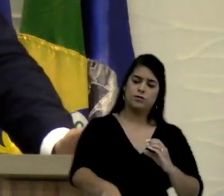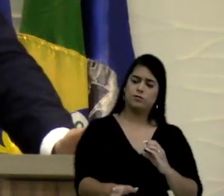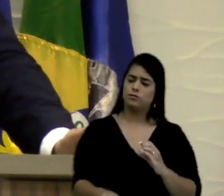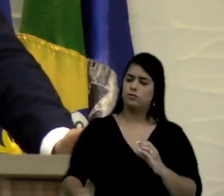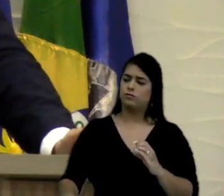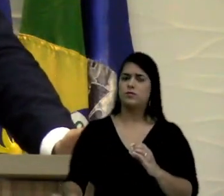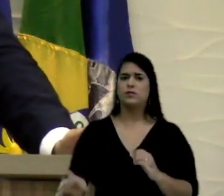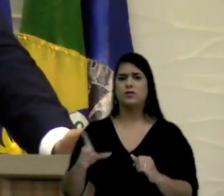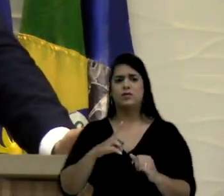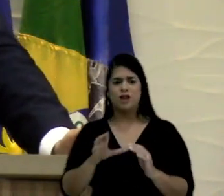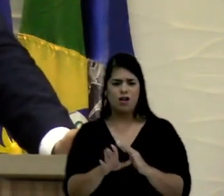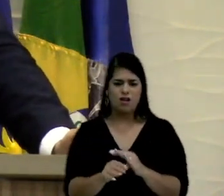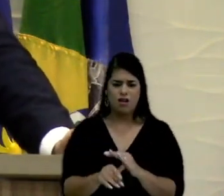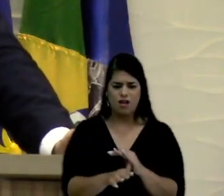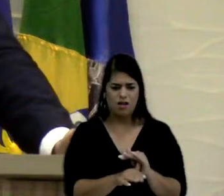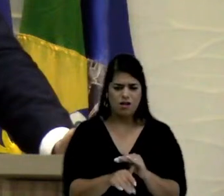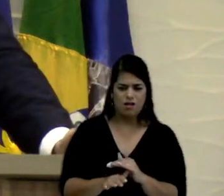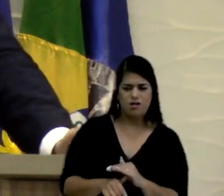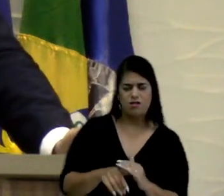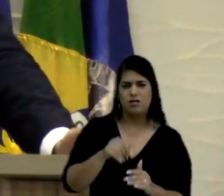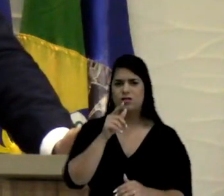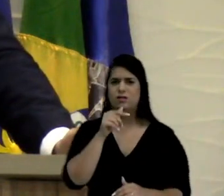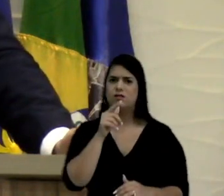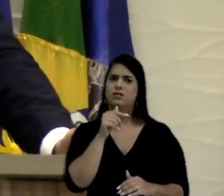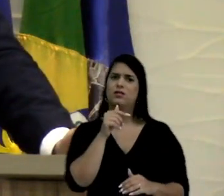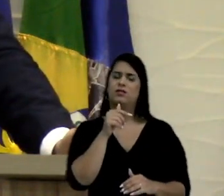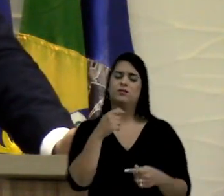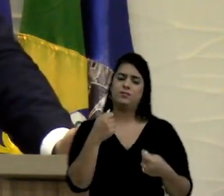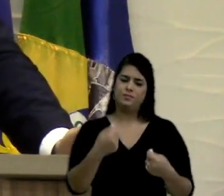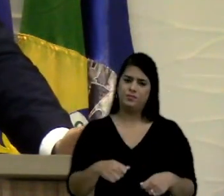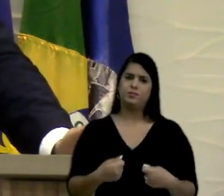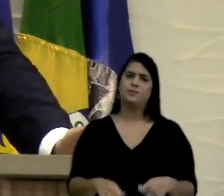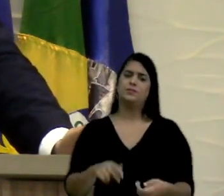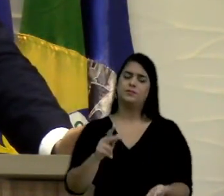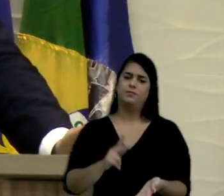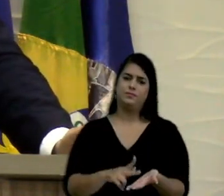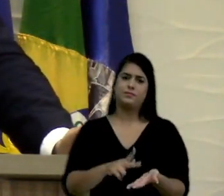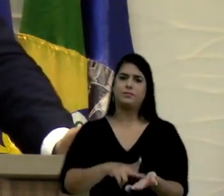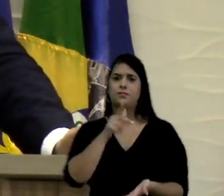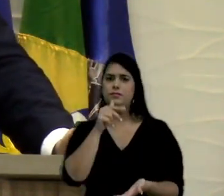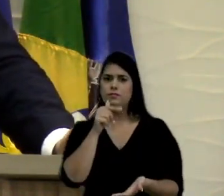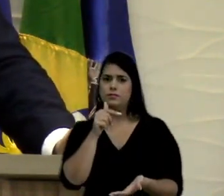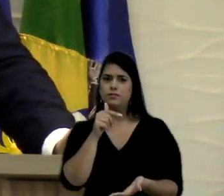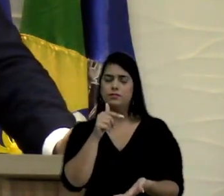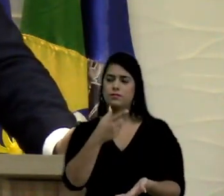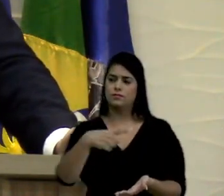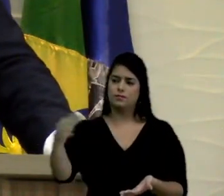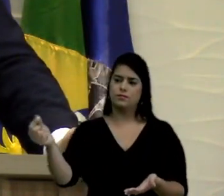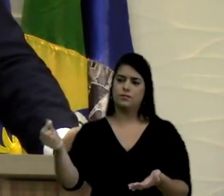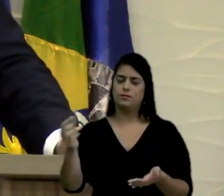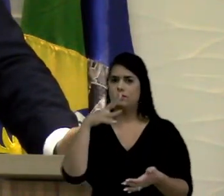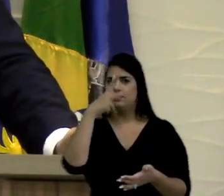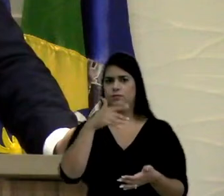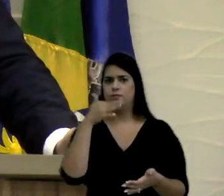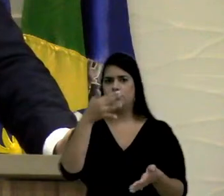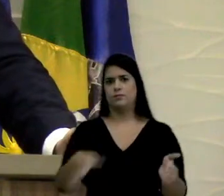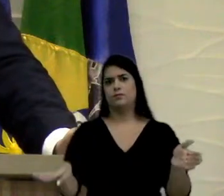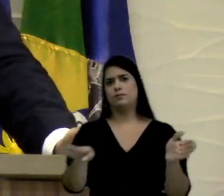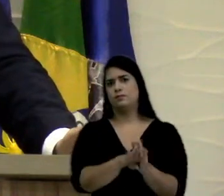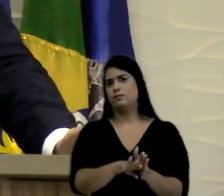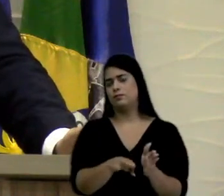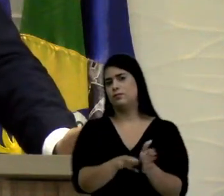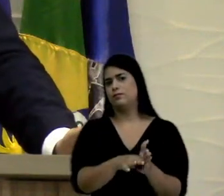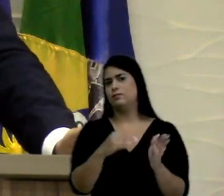existe roubo de água na rede porque a gente precisa de fato que a água que sai de Belo Jardim possa chegar a São Bento do de